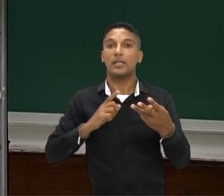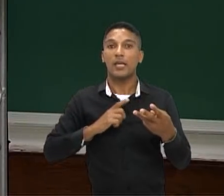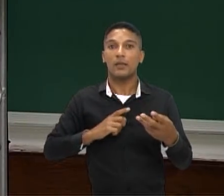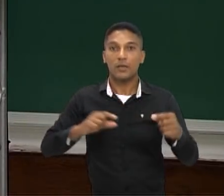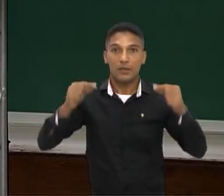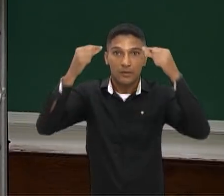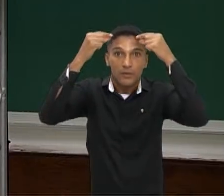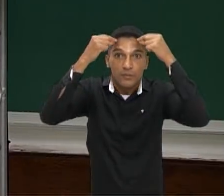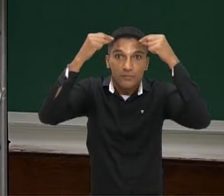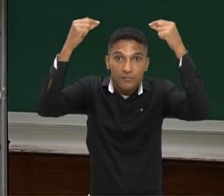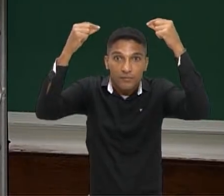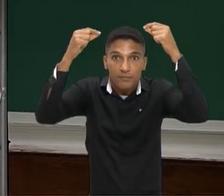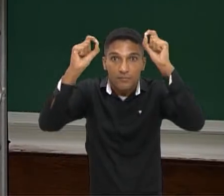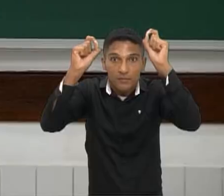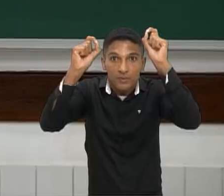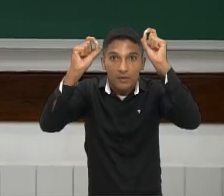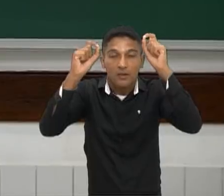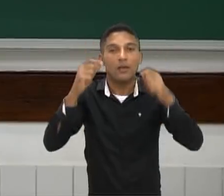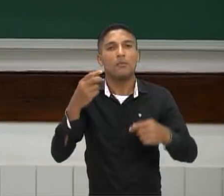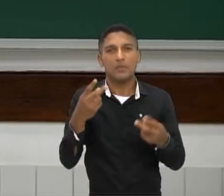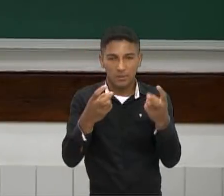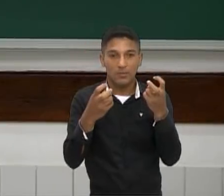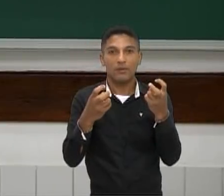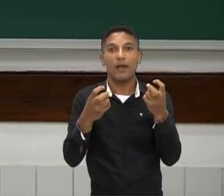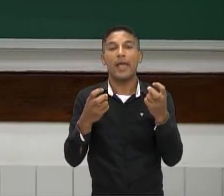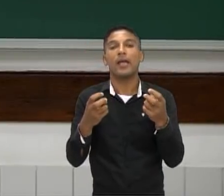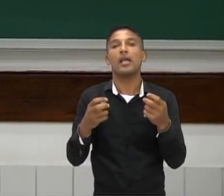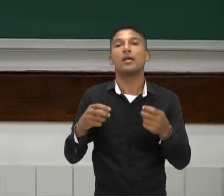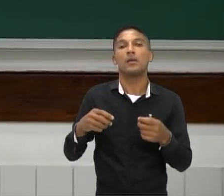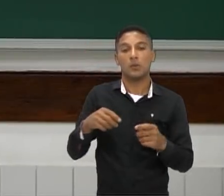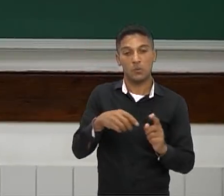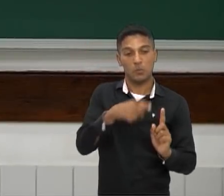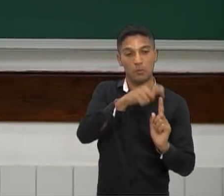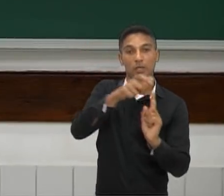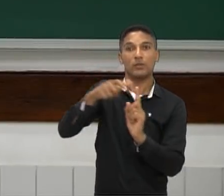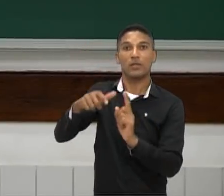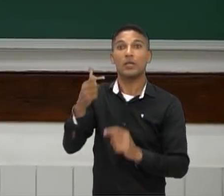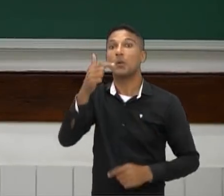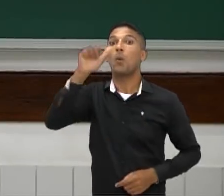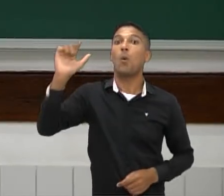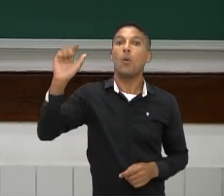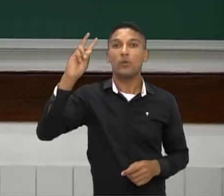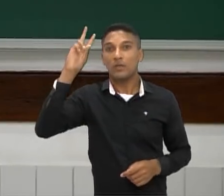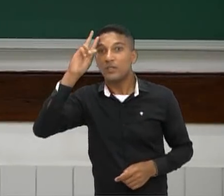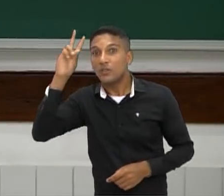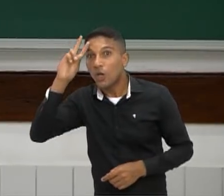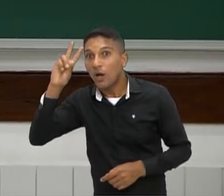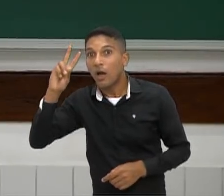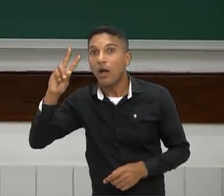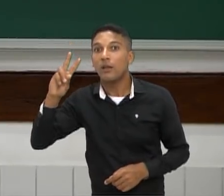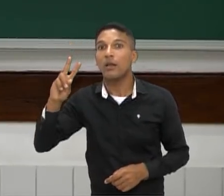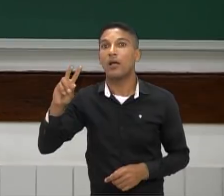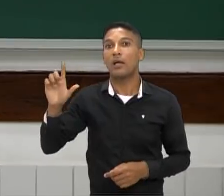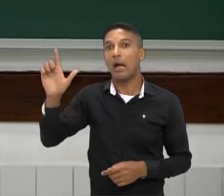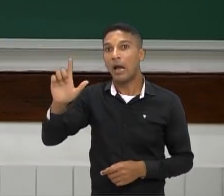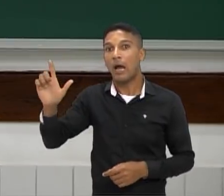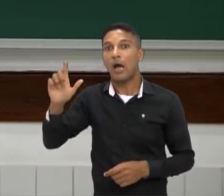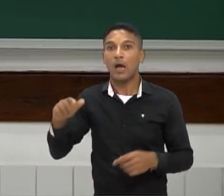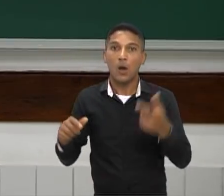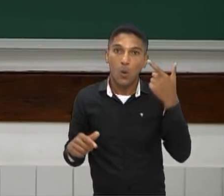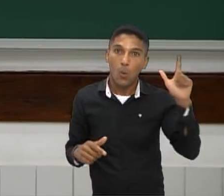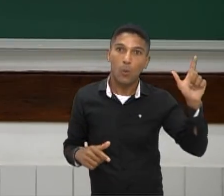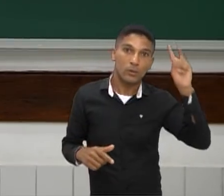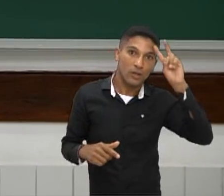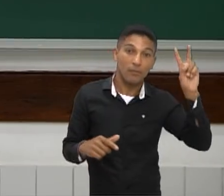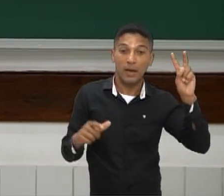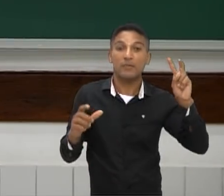verificar e perceber como que ocorre a intertextualidade entre os textos. Parabéns, certo? Então, para a nossa aula de hoje